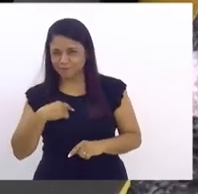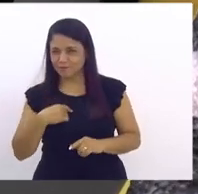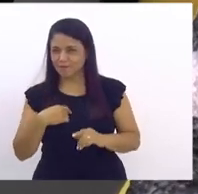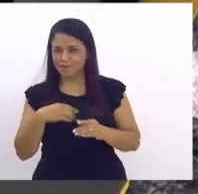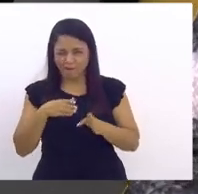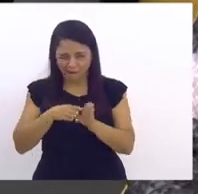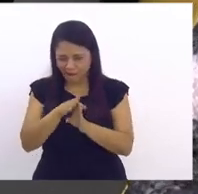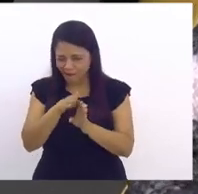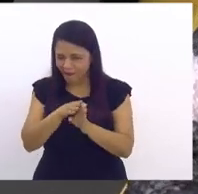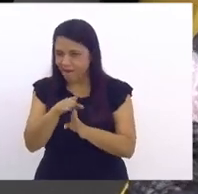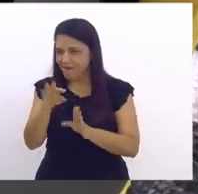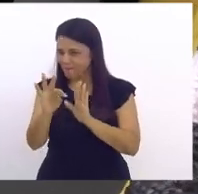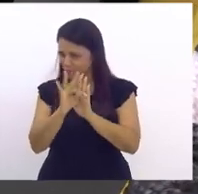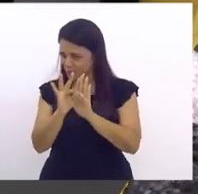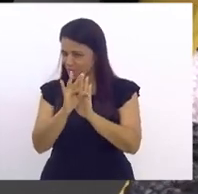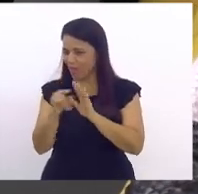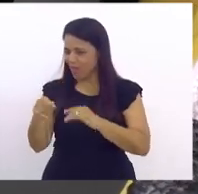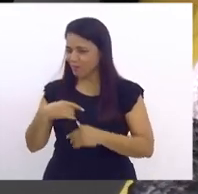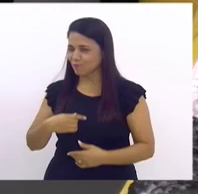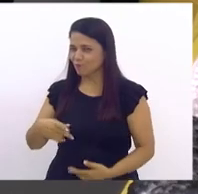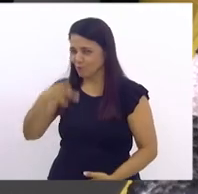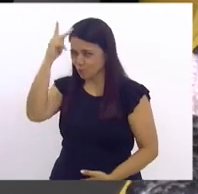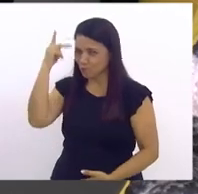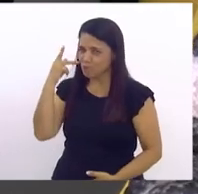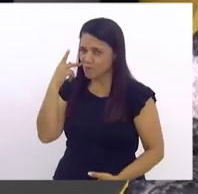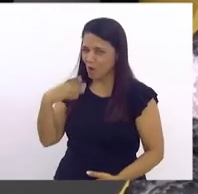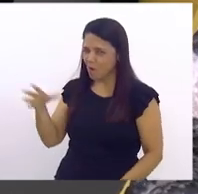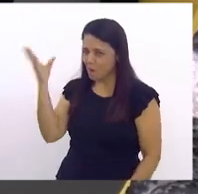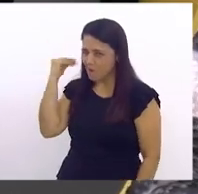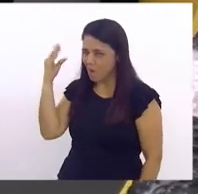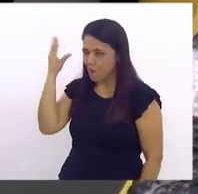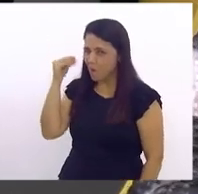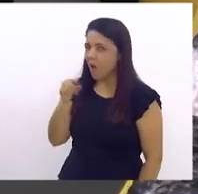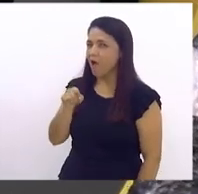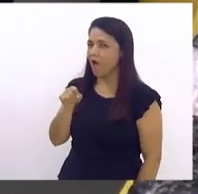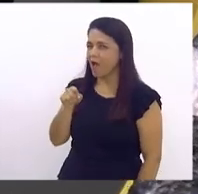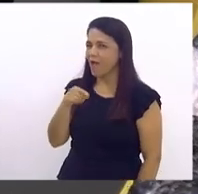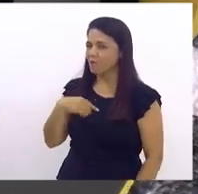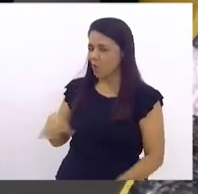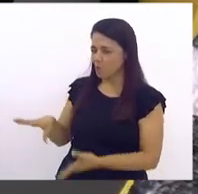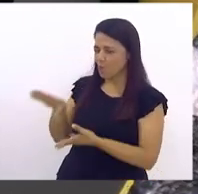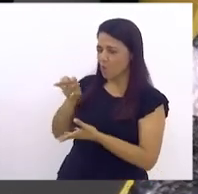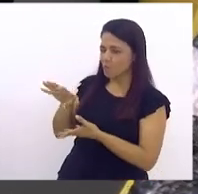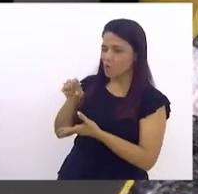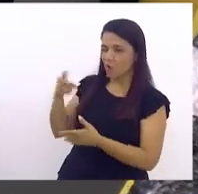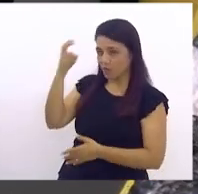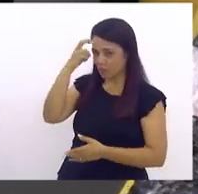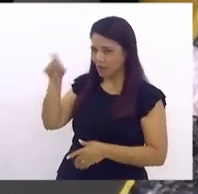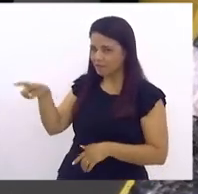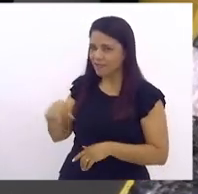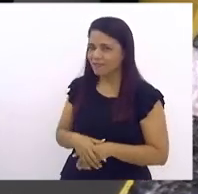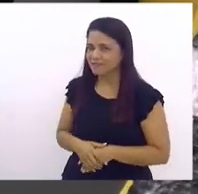técnico, deputado Luiz Paulo, soprando nos seus ouvidos aí. Claro, estou tragando a inteligência dele.